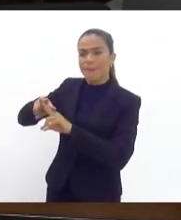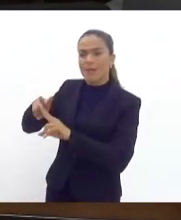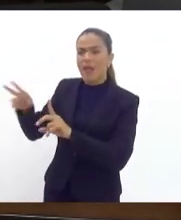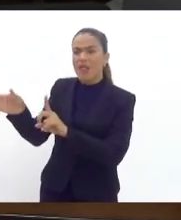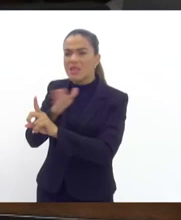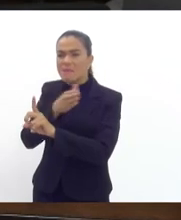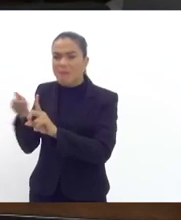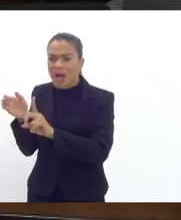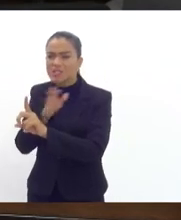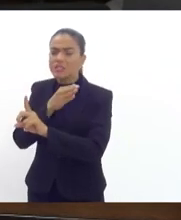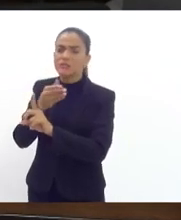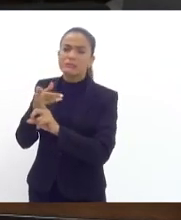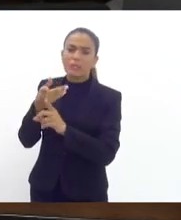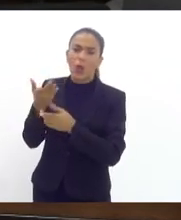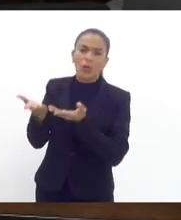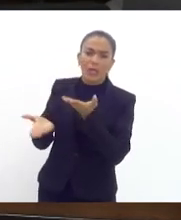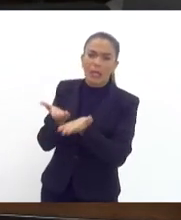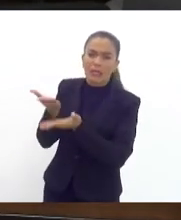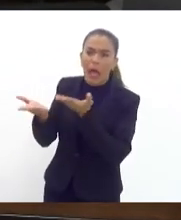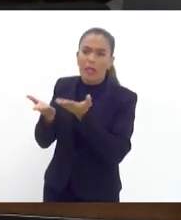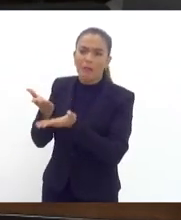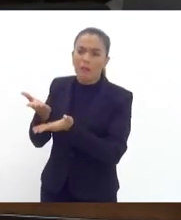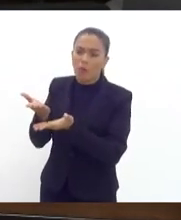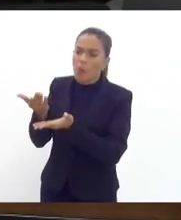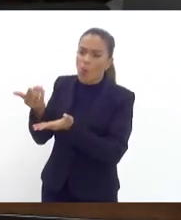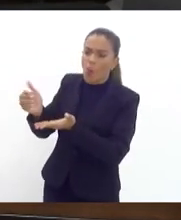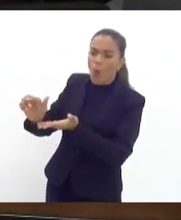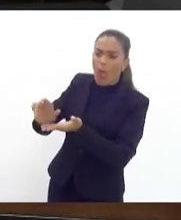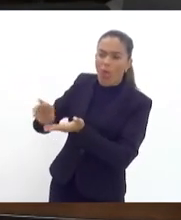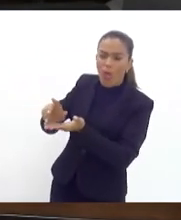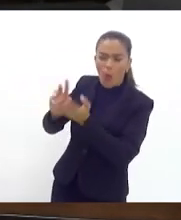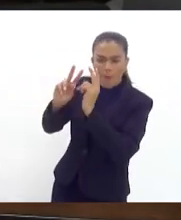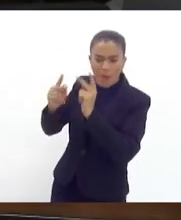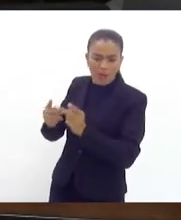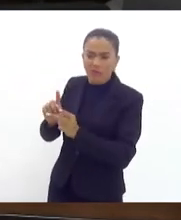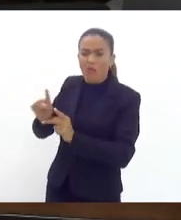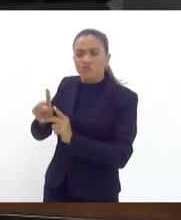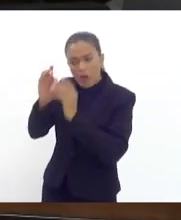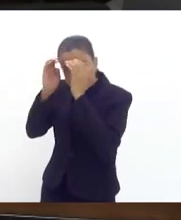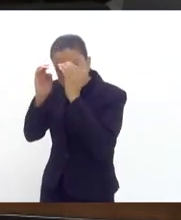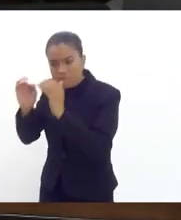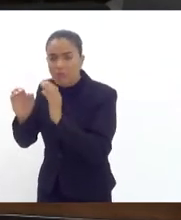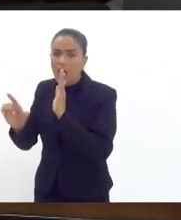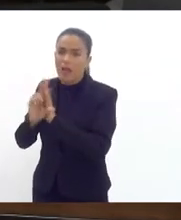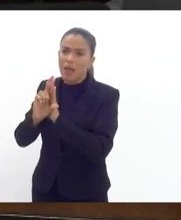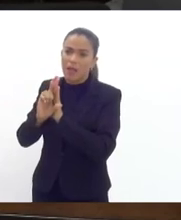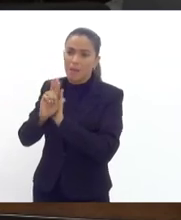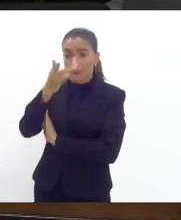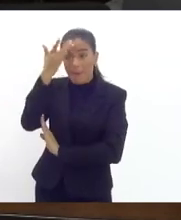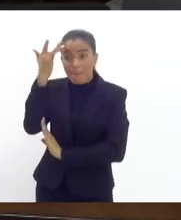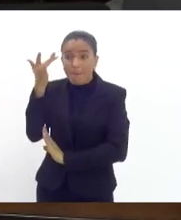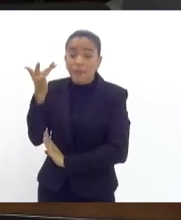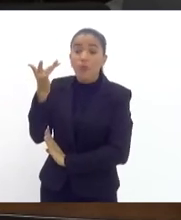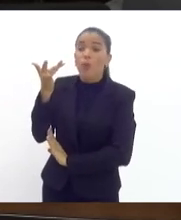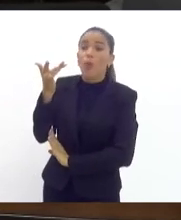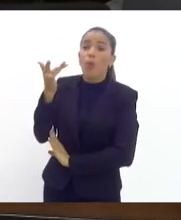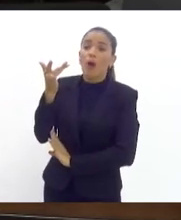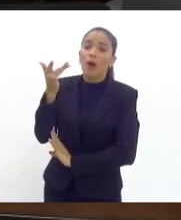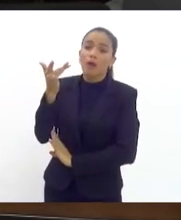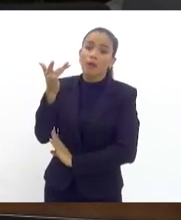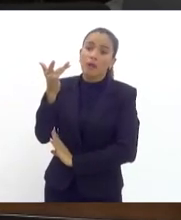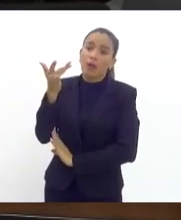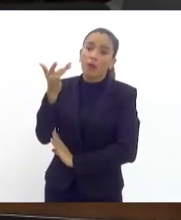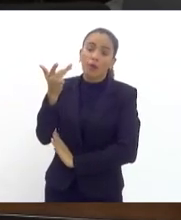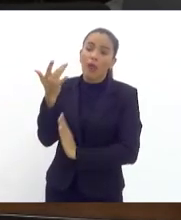Tratado de uma maneira desumana não é nada disso a gente só quer o Rigor da lei para quem extrapolou né